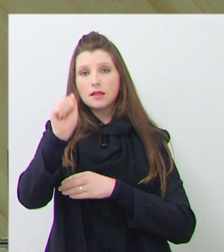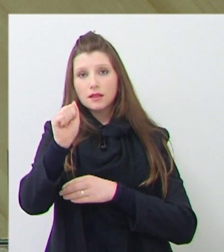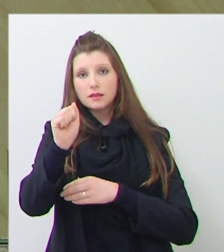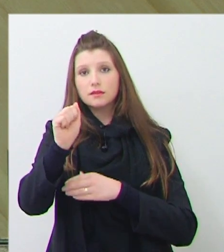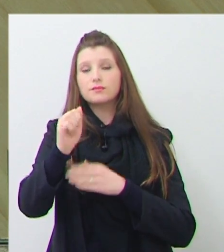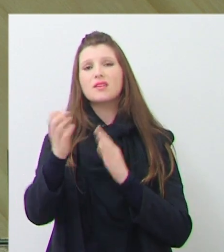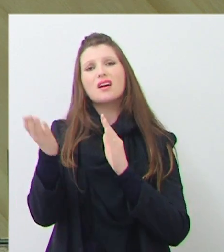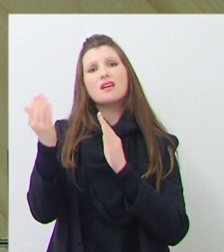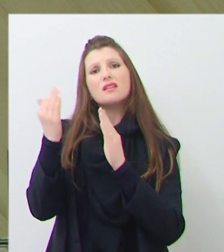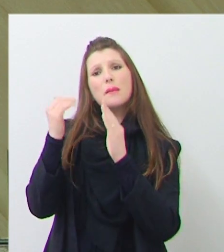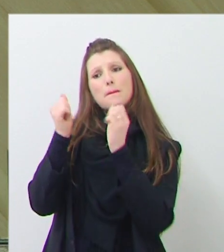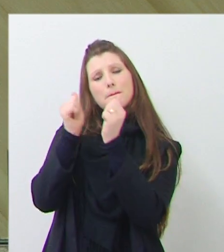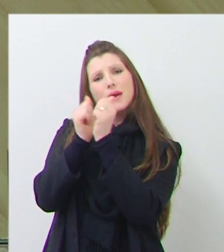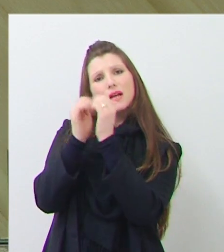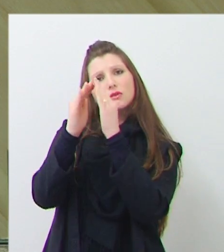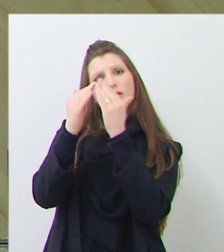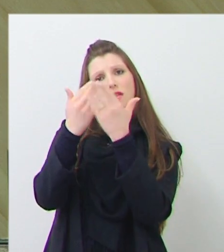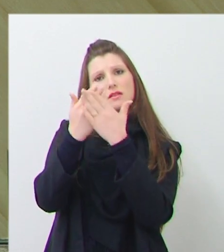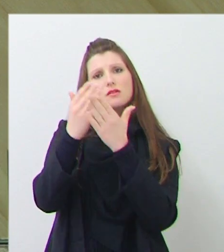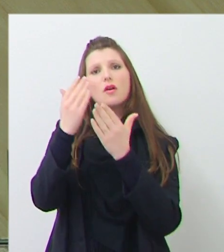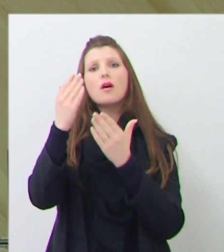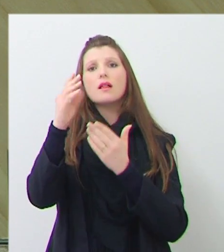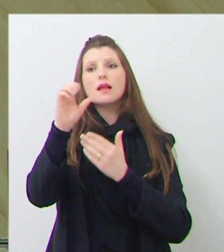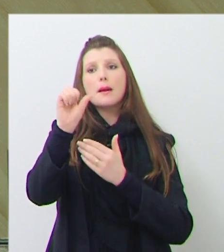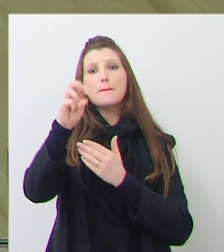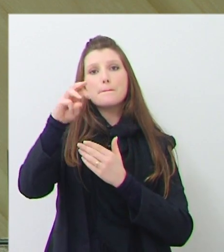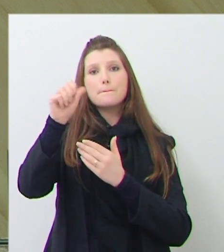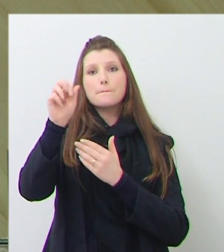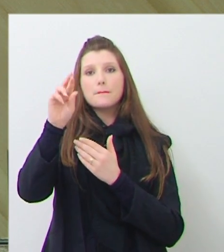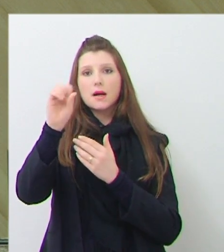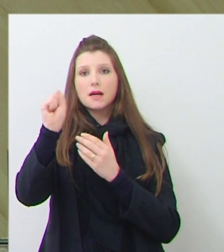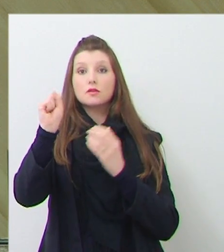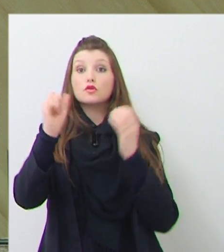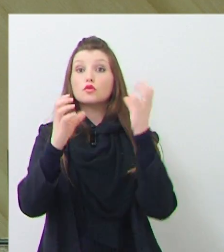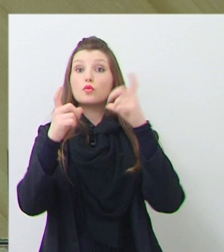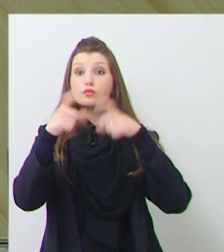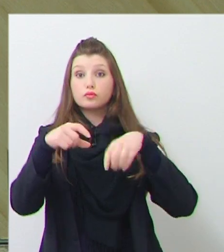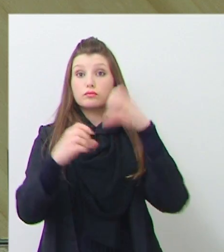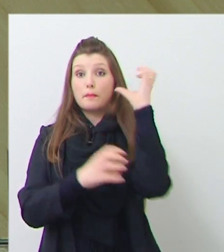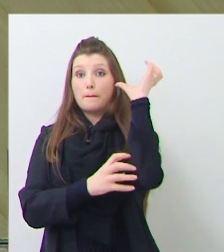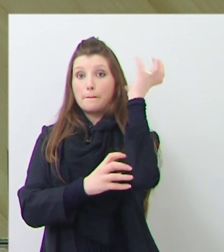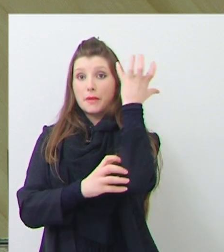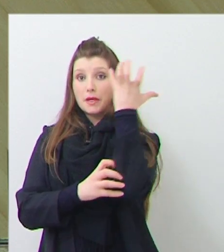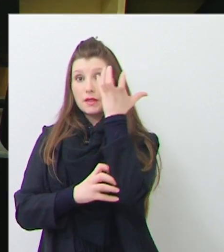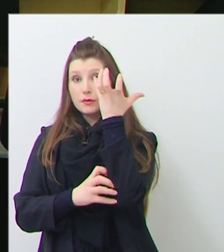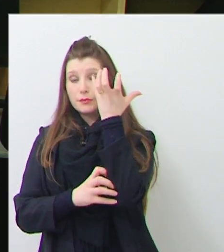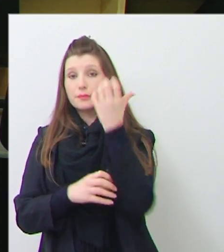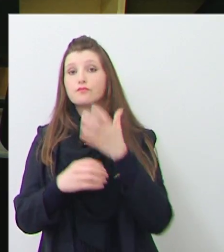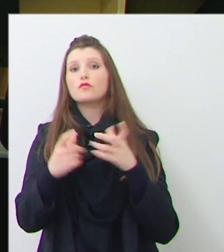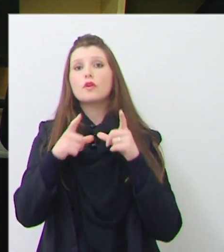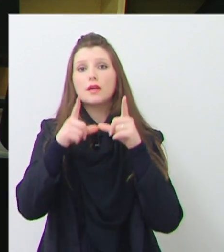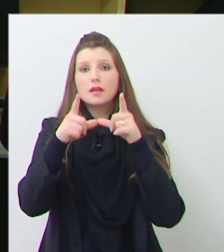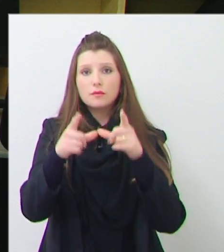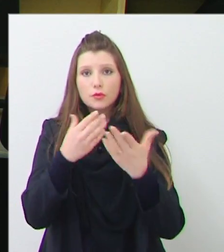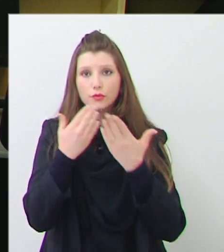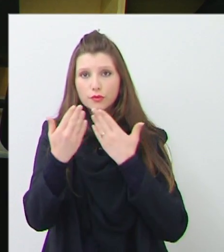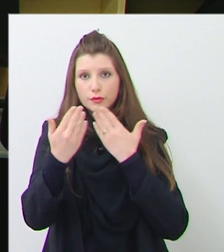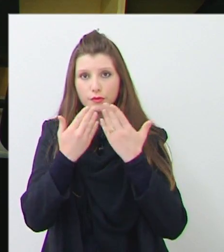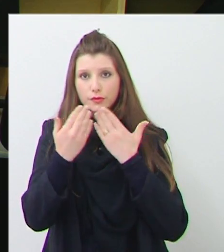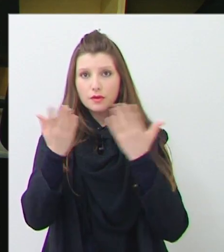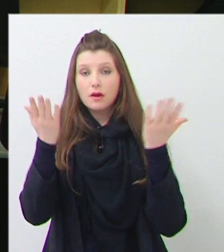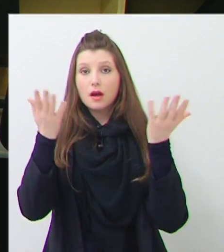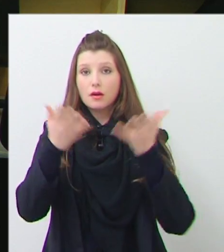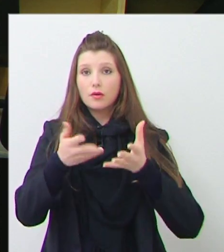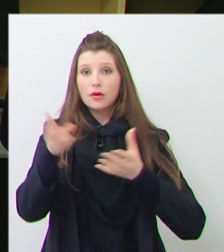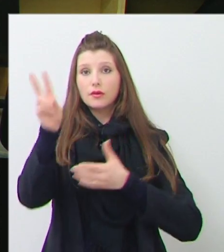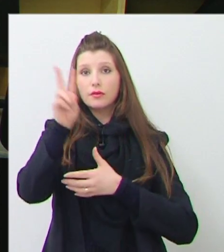Napoleão, próximo à escola Marcos Rovares, bairro Pinheirinho. O requerimento está em discussão. Com a